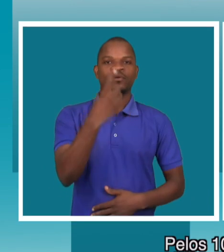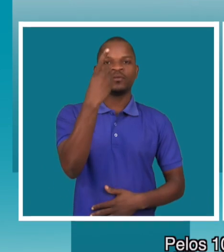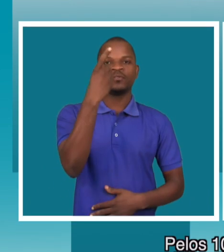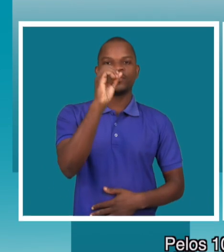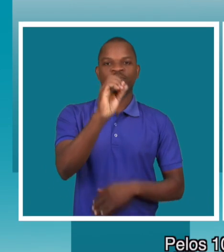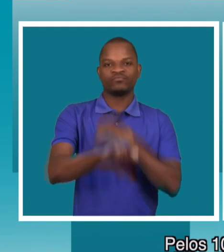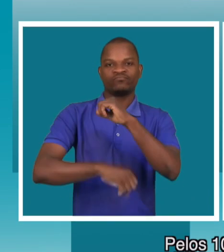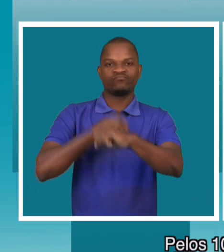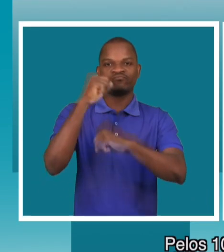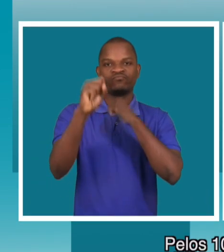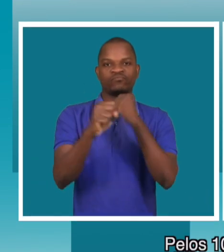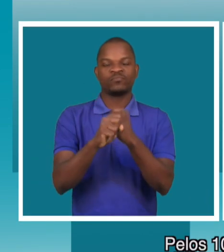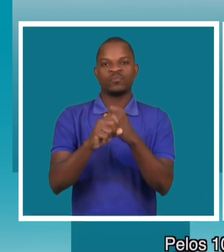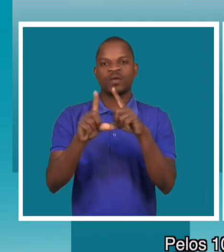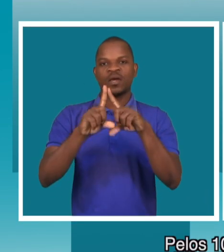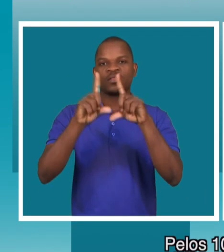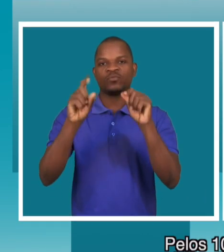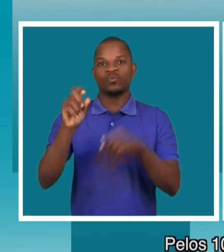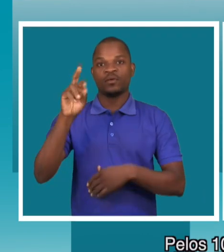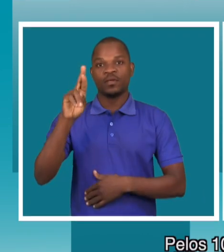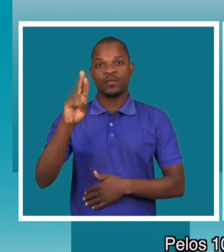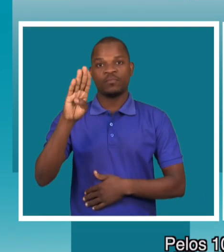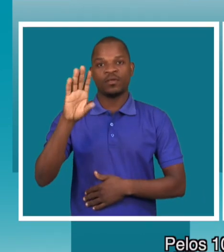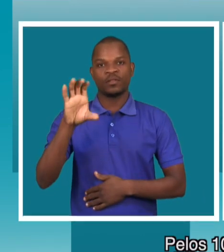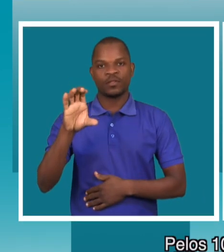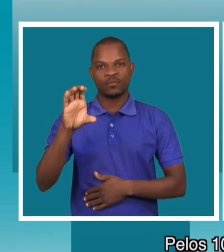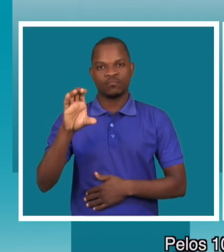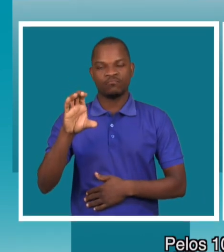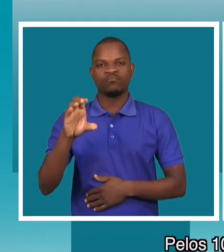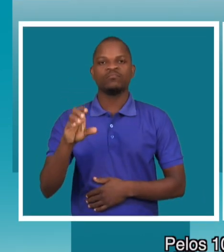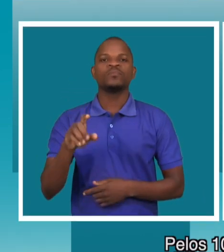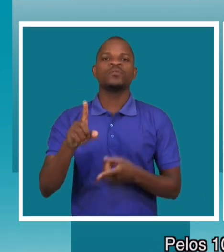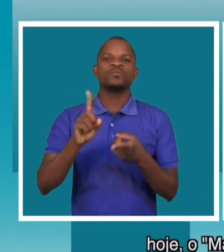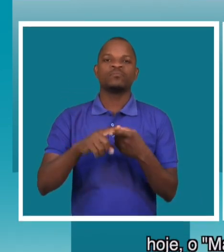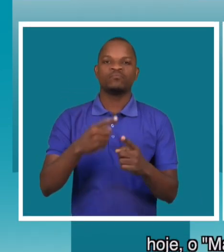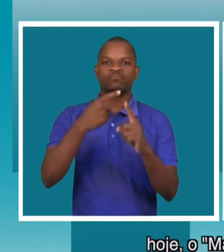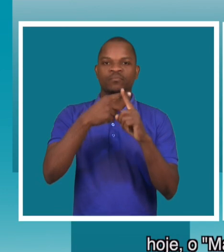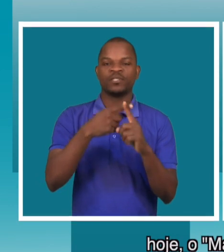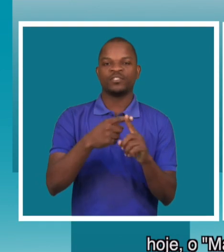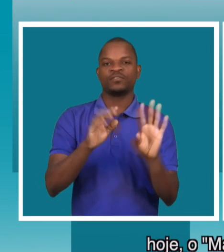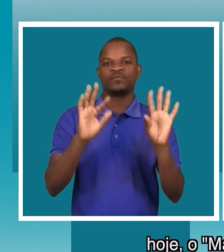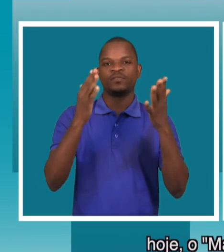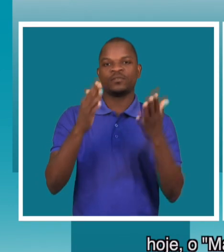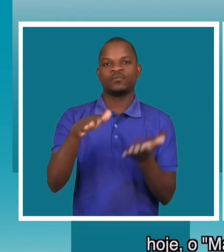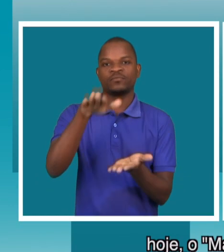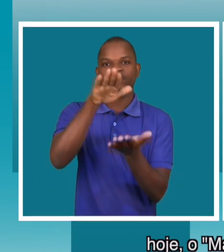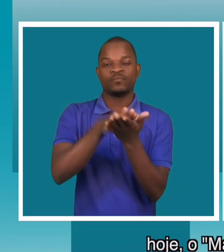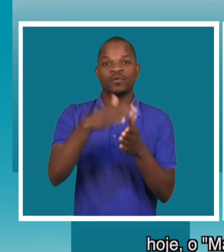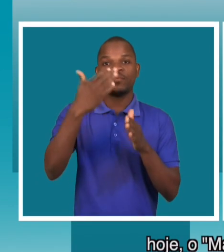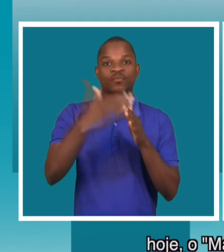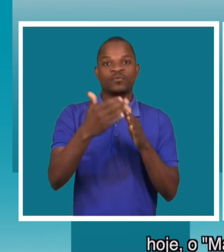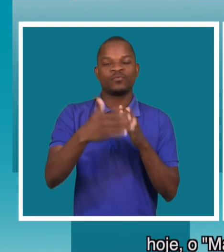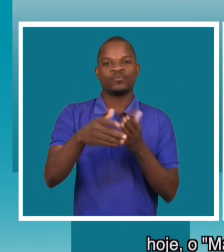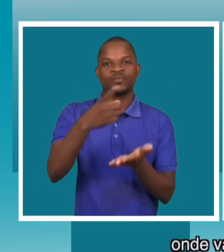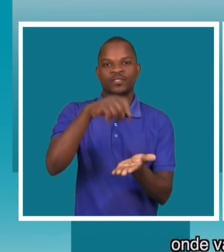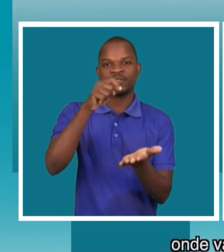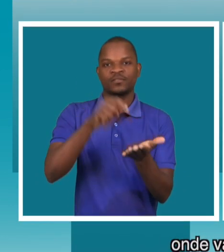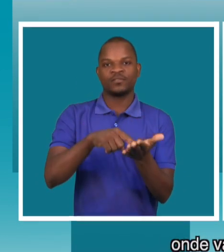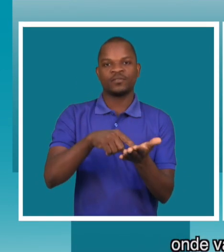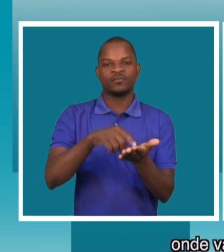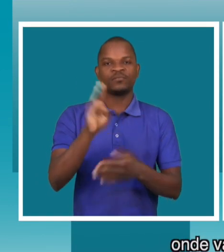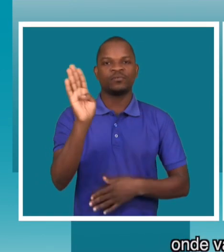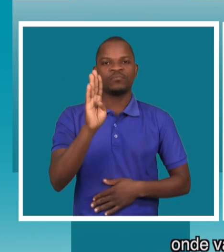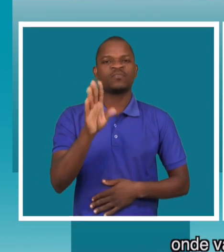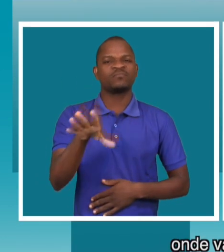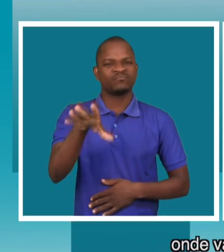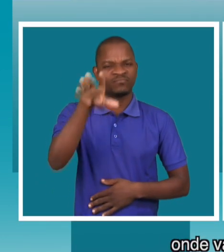da organização da reabilitação baseada na comunidade. Hoje, Mais Vida está aqui no bairro Macrungo, na cidade da Beira, onde vamos